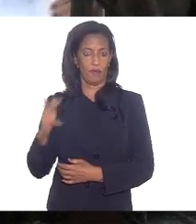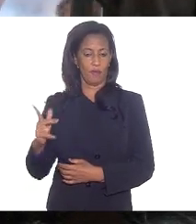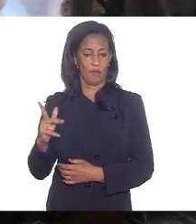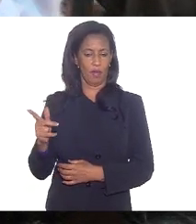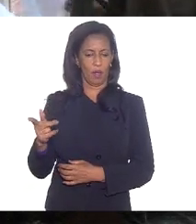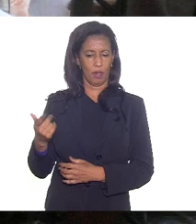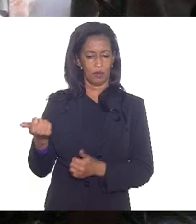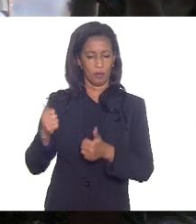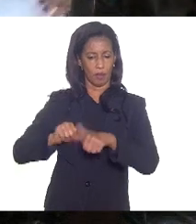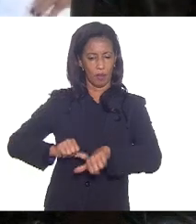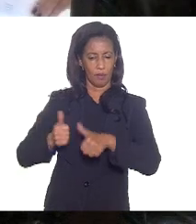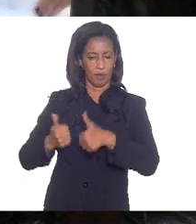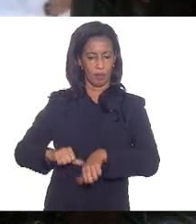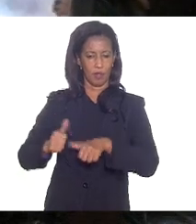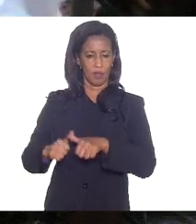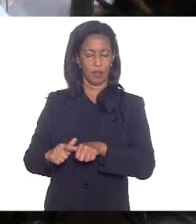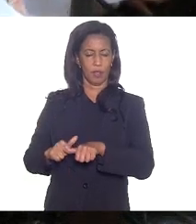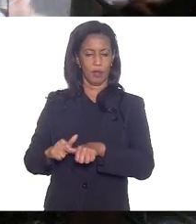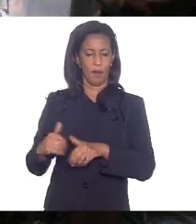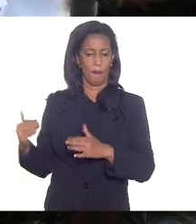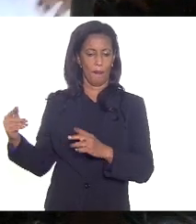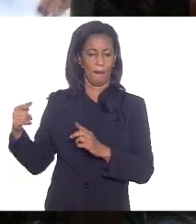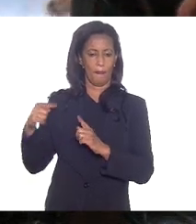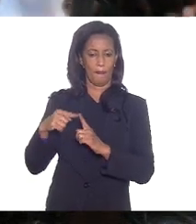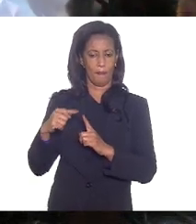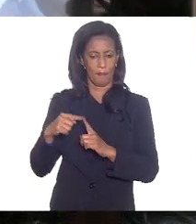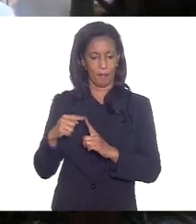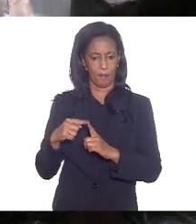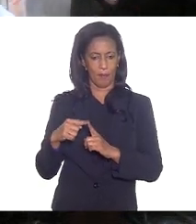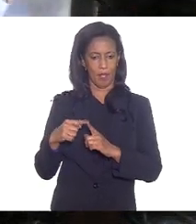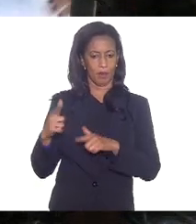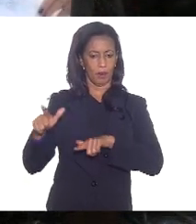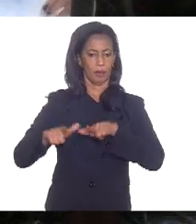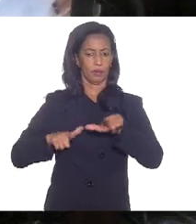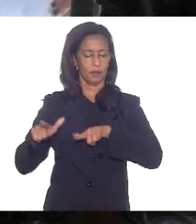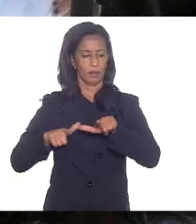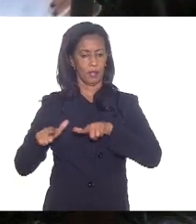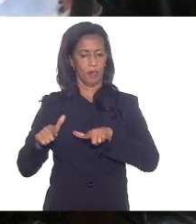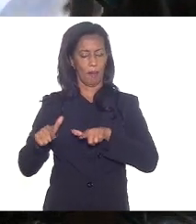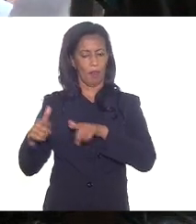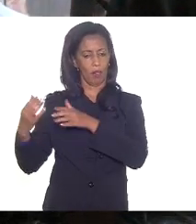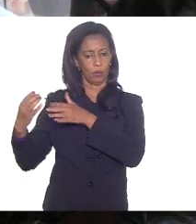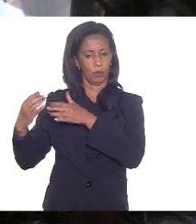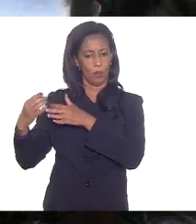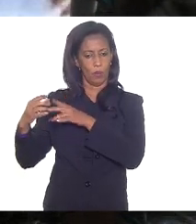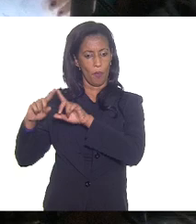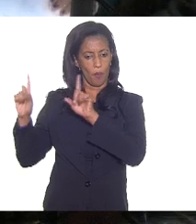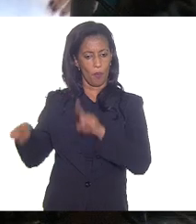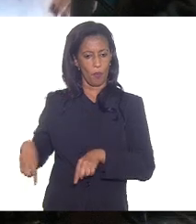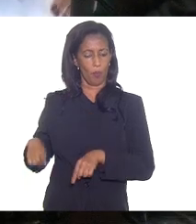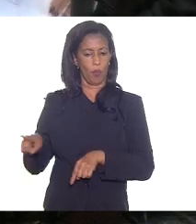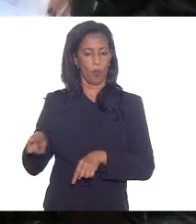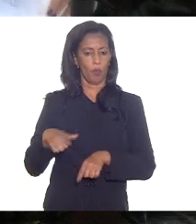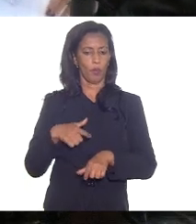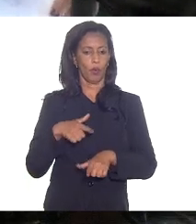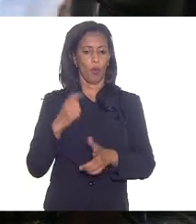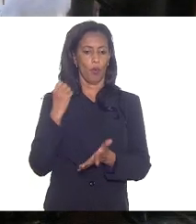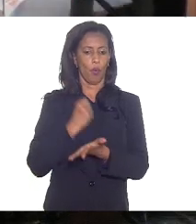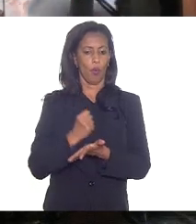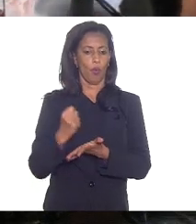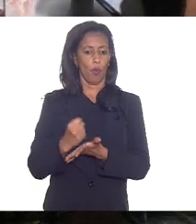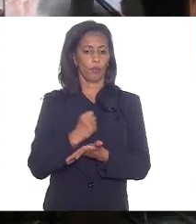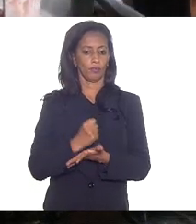divulgação e avaliação do cumprimento das metas dos serviços públicos de saneamento básico previstos no contrato de concessão ou contrato de